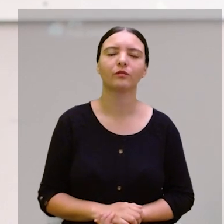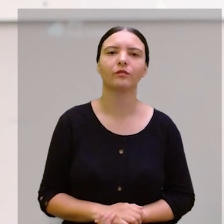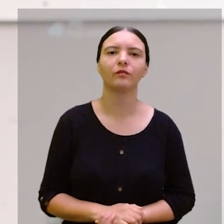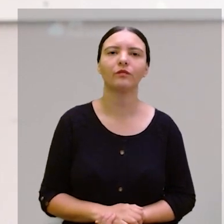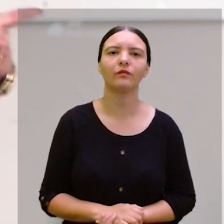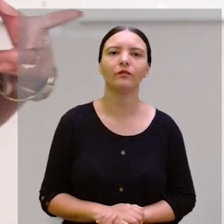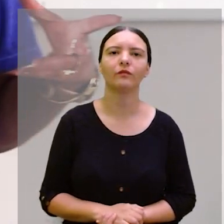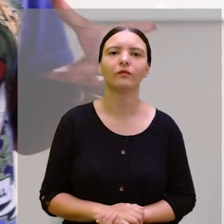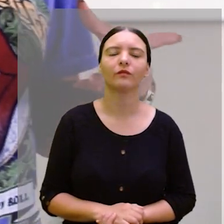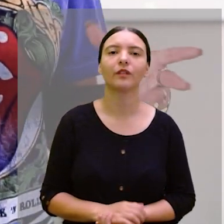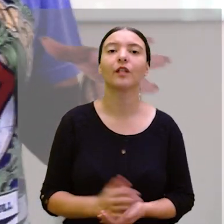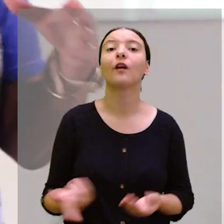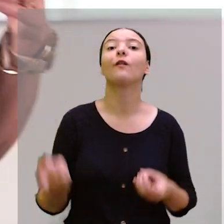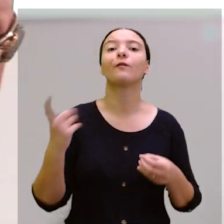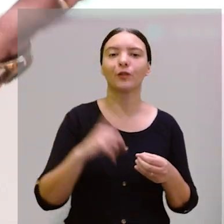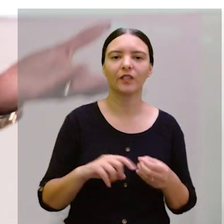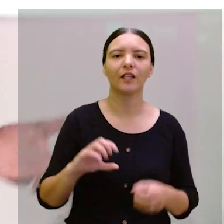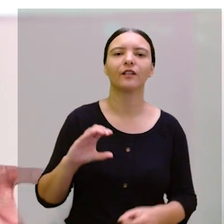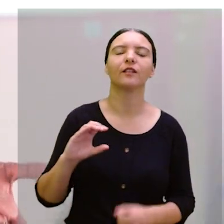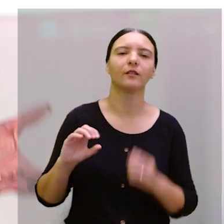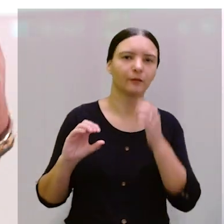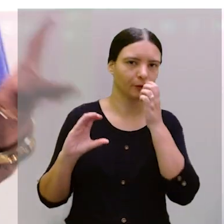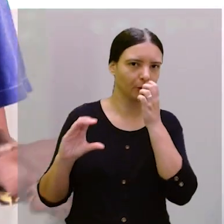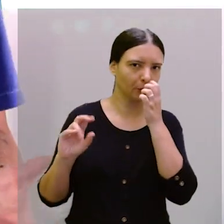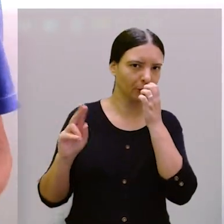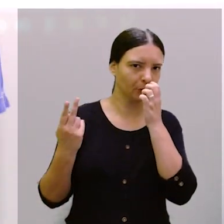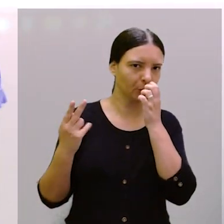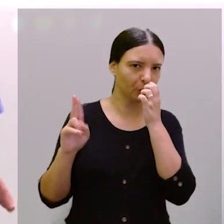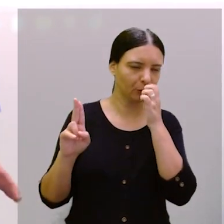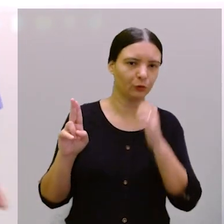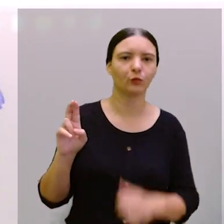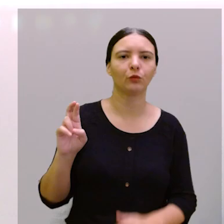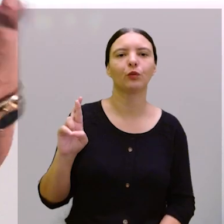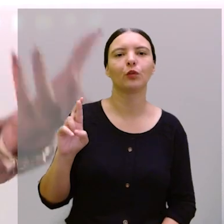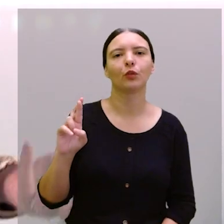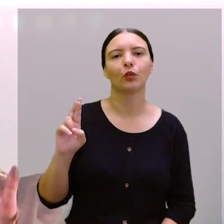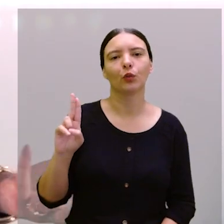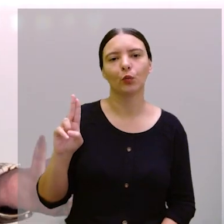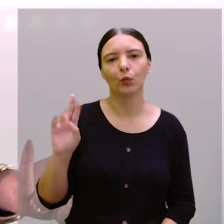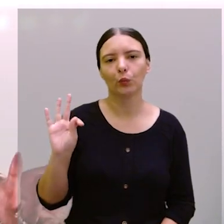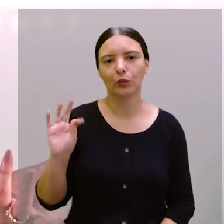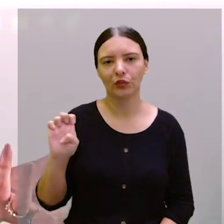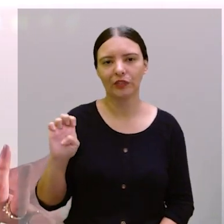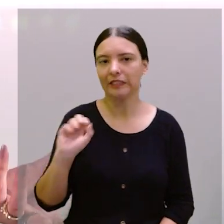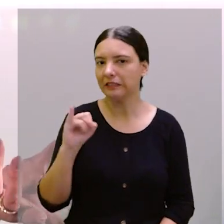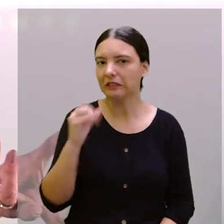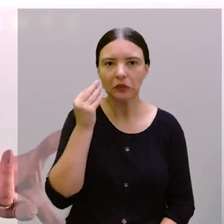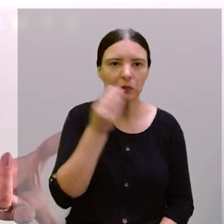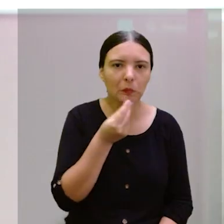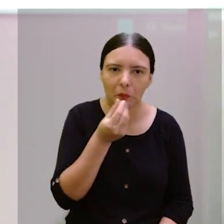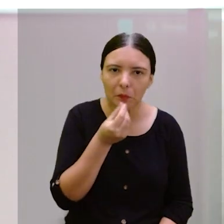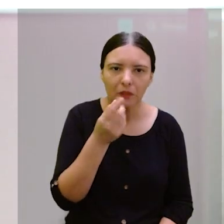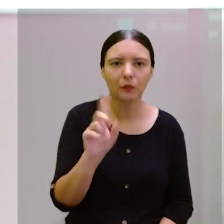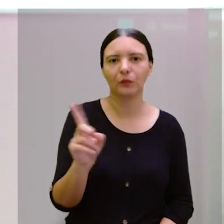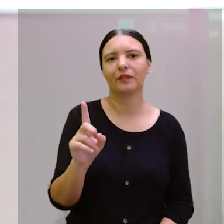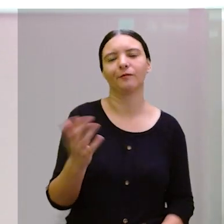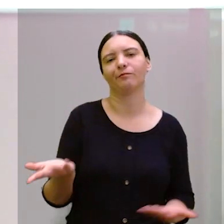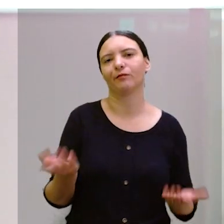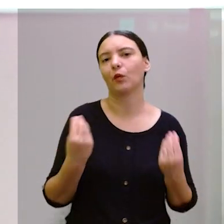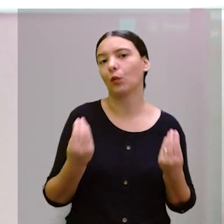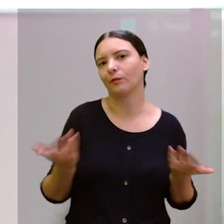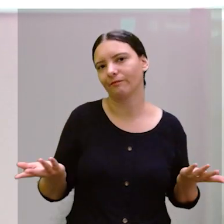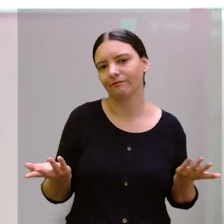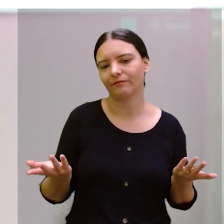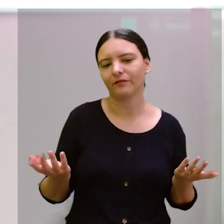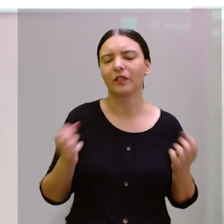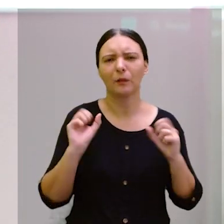Vamos voltar para o chucrute. Você não pode dizer que você não gosta de chucrute se você não experimentou. Será que a gente pode